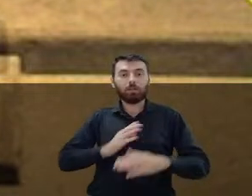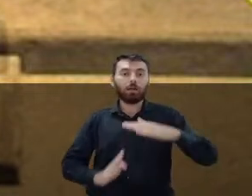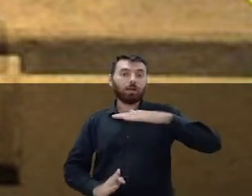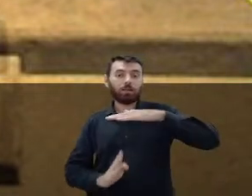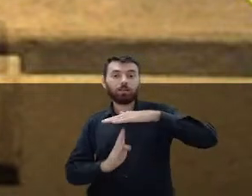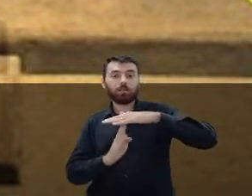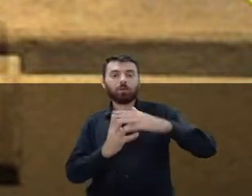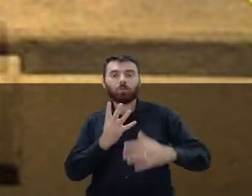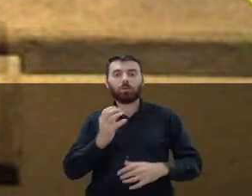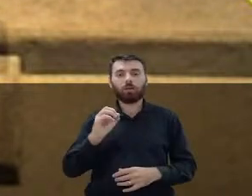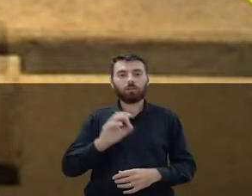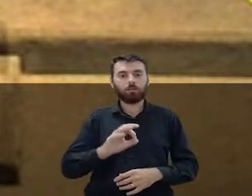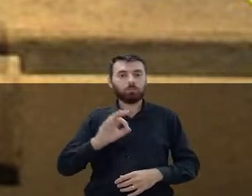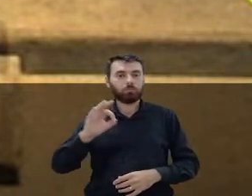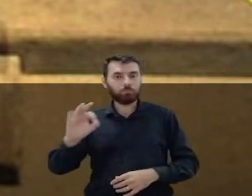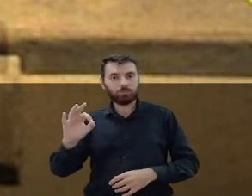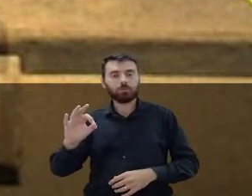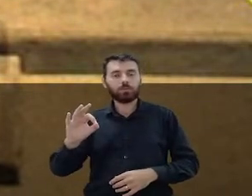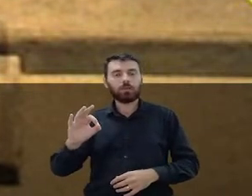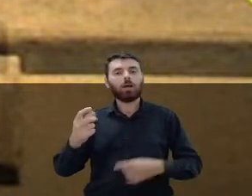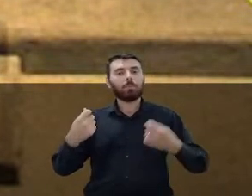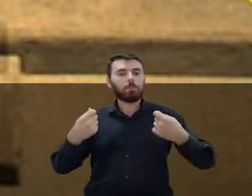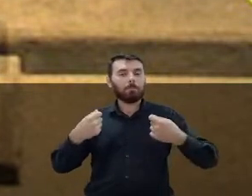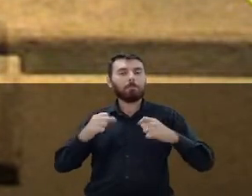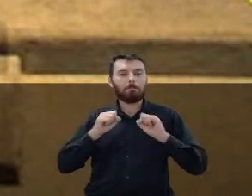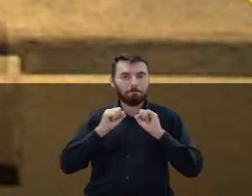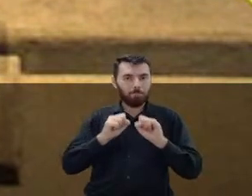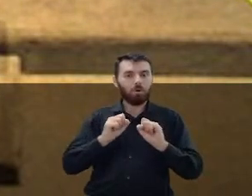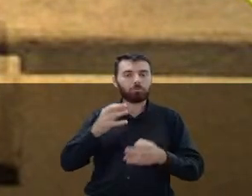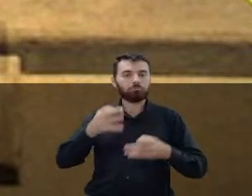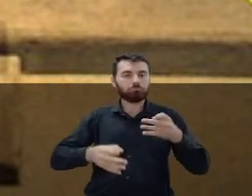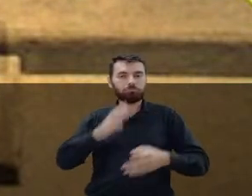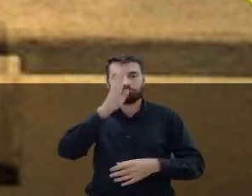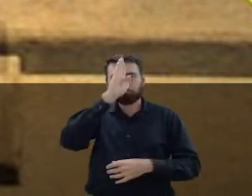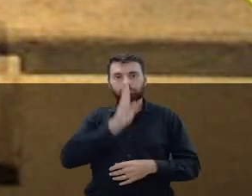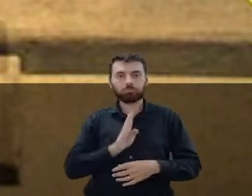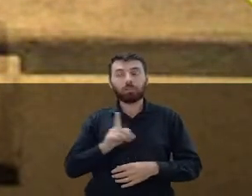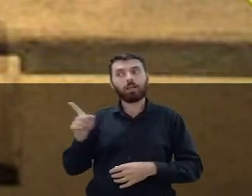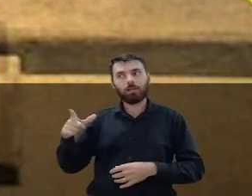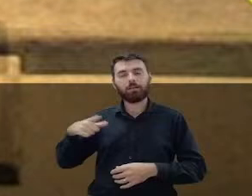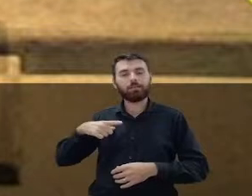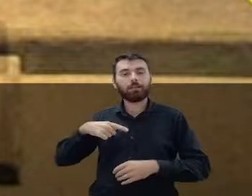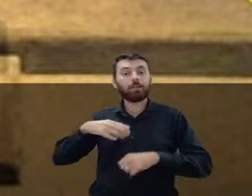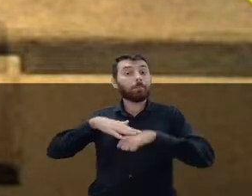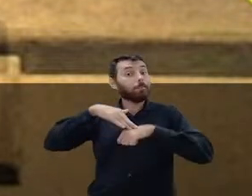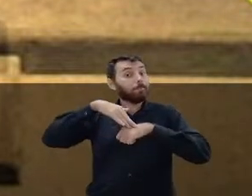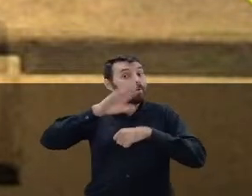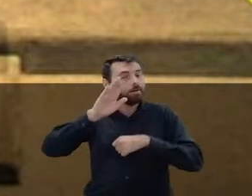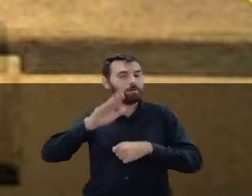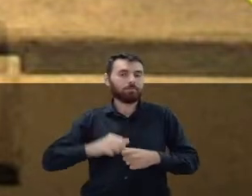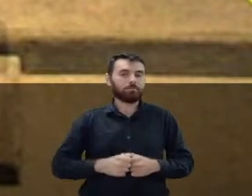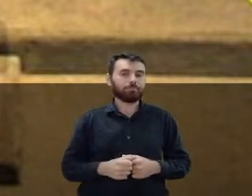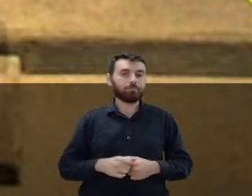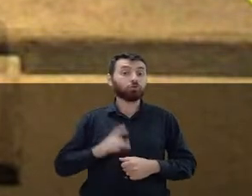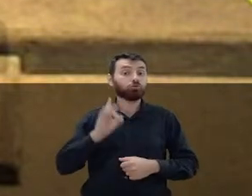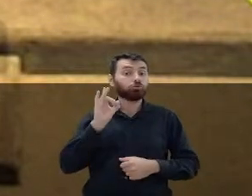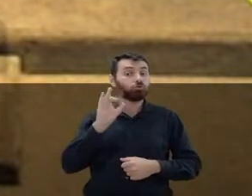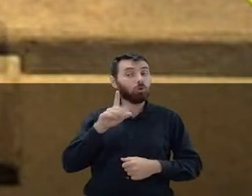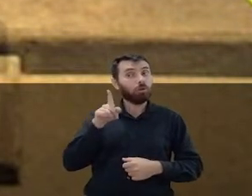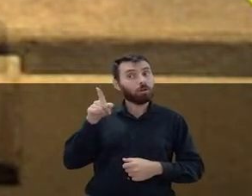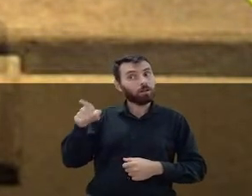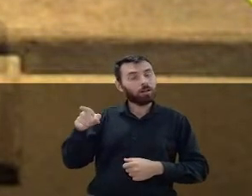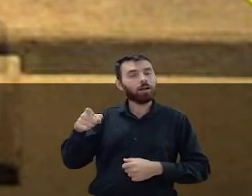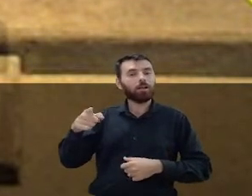dos benefícios dessa justiça gratuita. A reclamante oferece renda superior somente na Câmara Municipal de